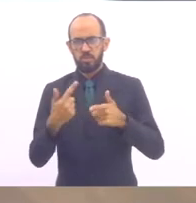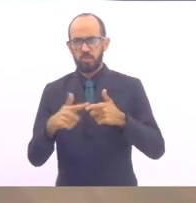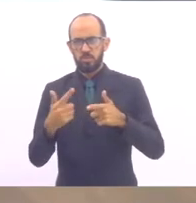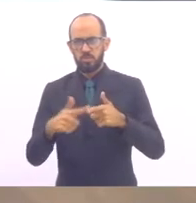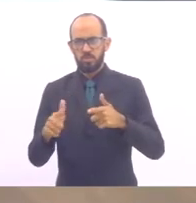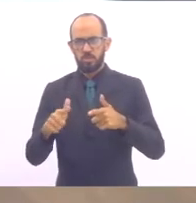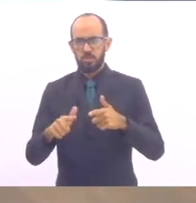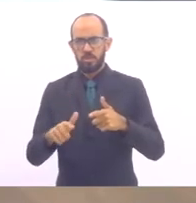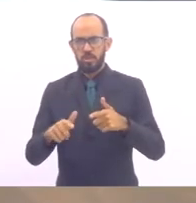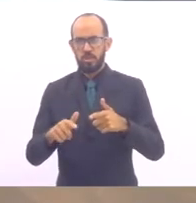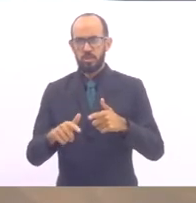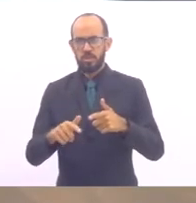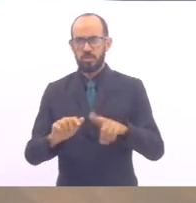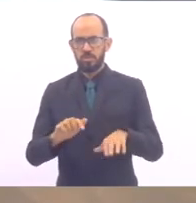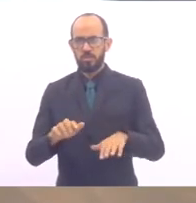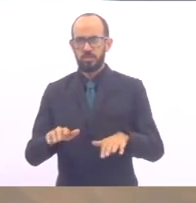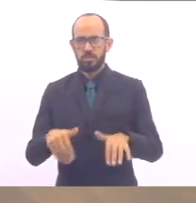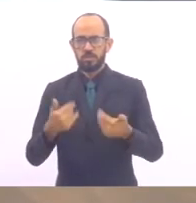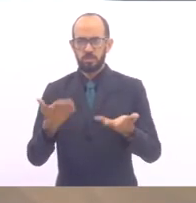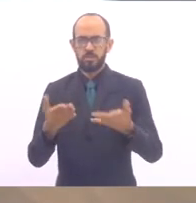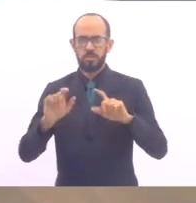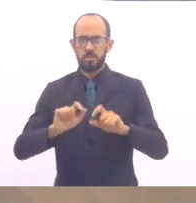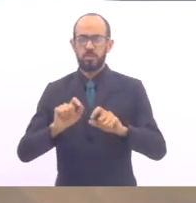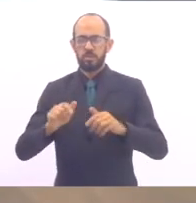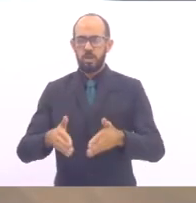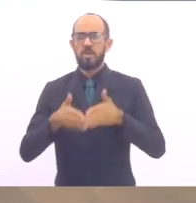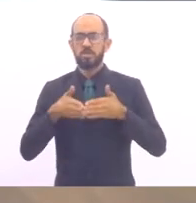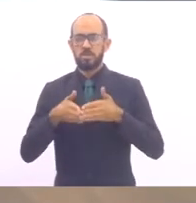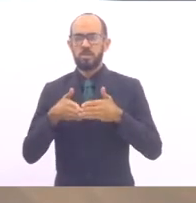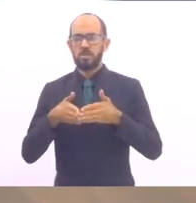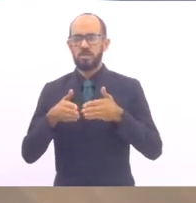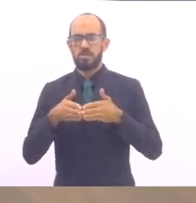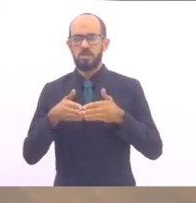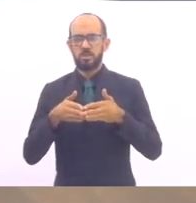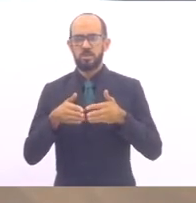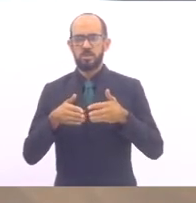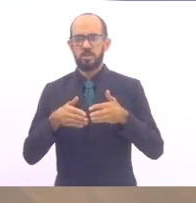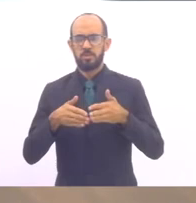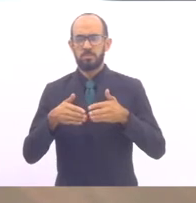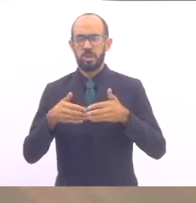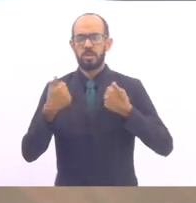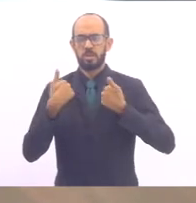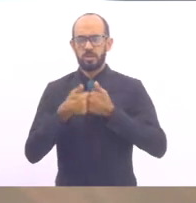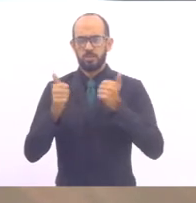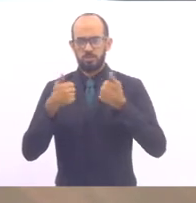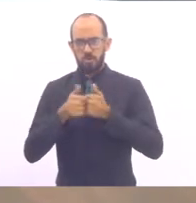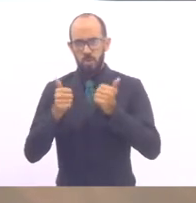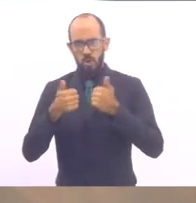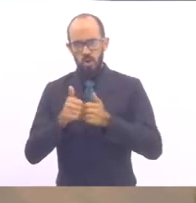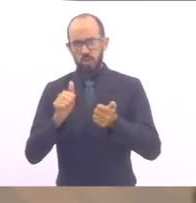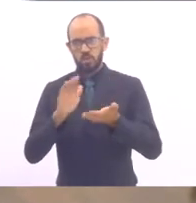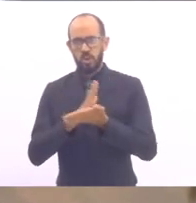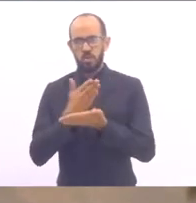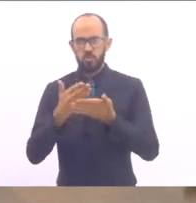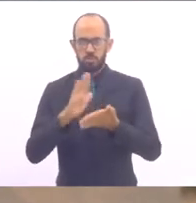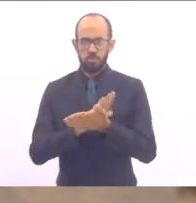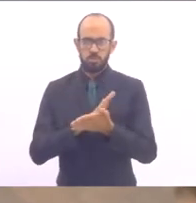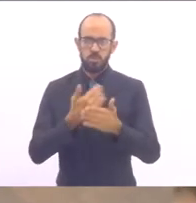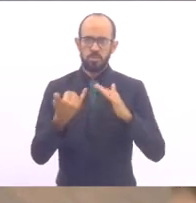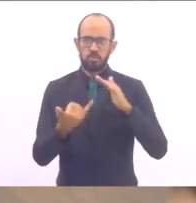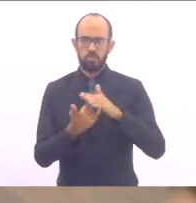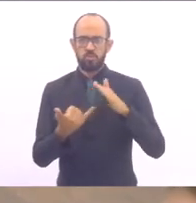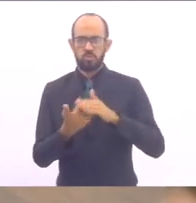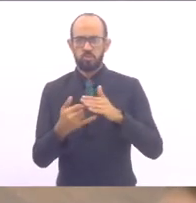É uma outra questão que, para a licença para transporte, para algumas cooperativas, a gente